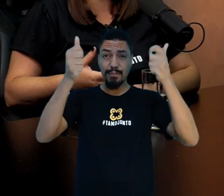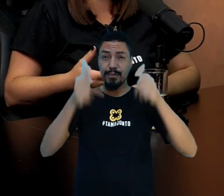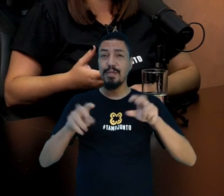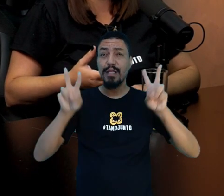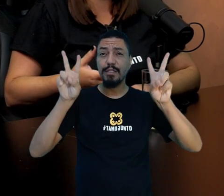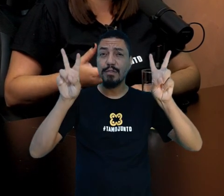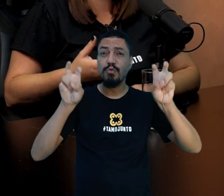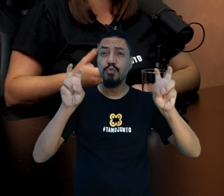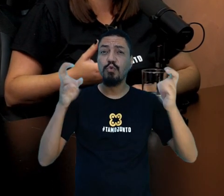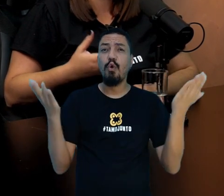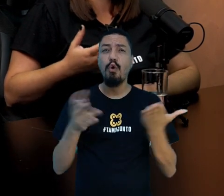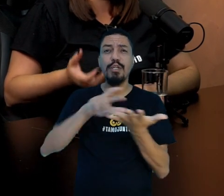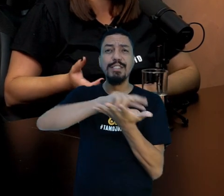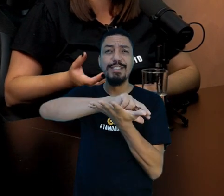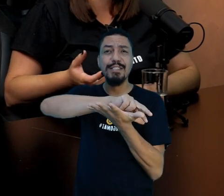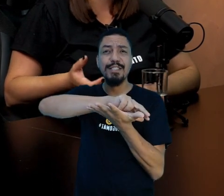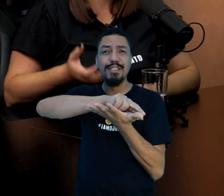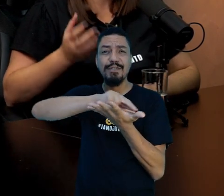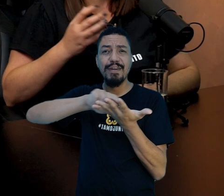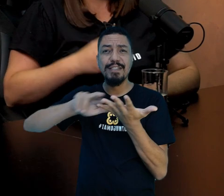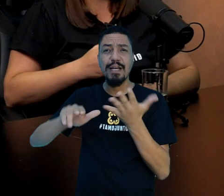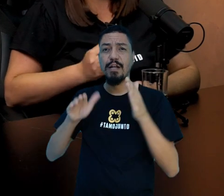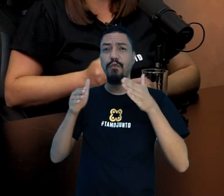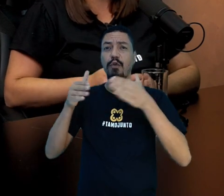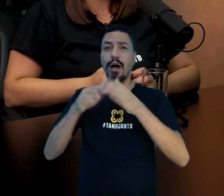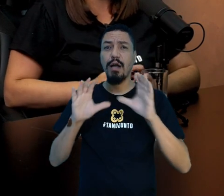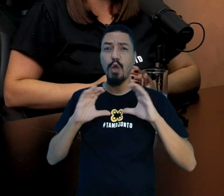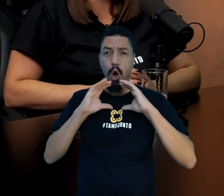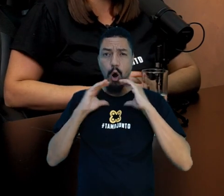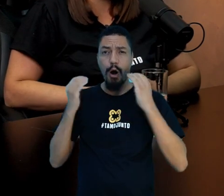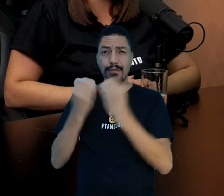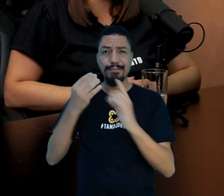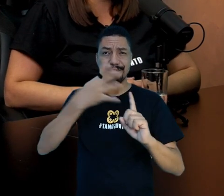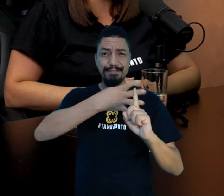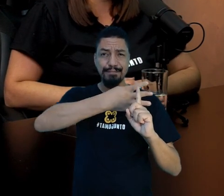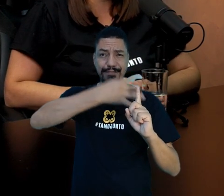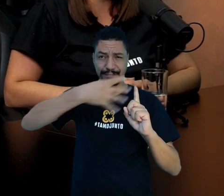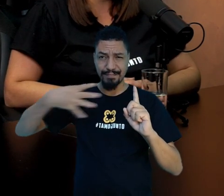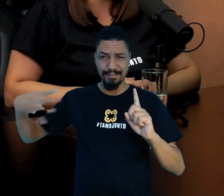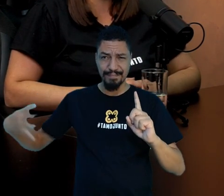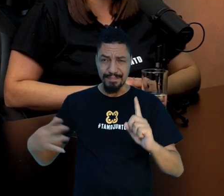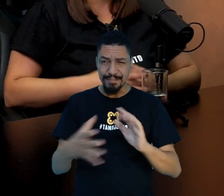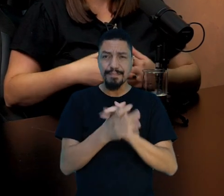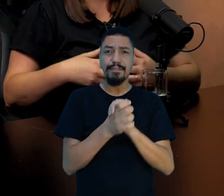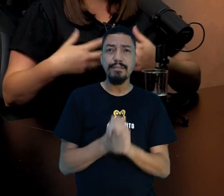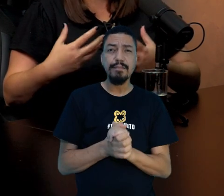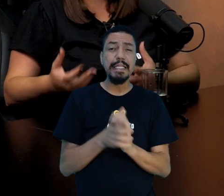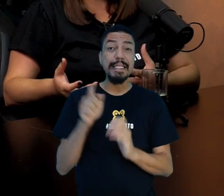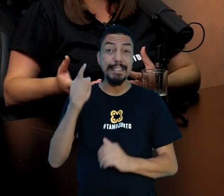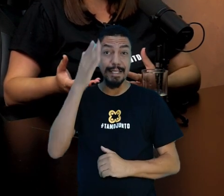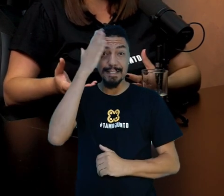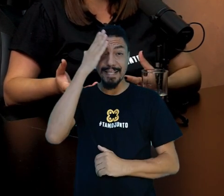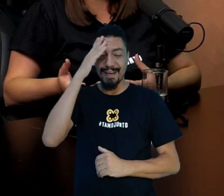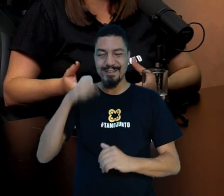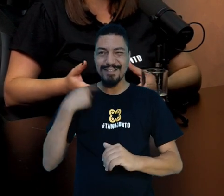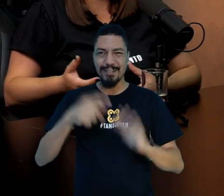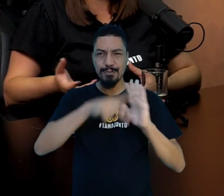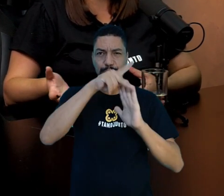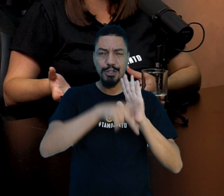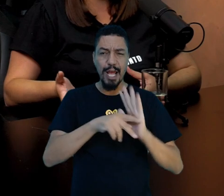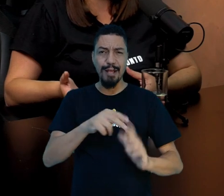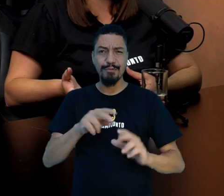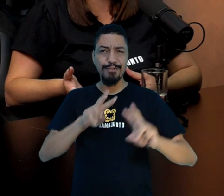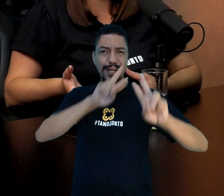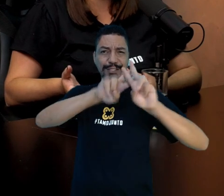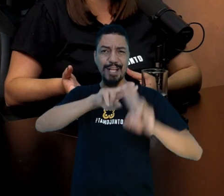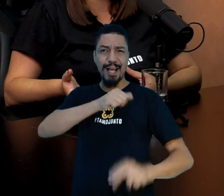falar sobre esse tema hoje de diversidade focado na comunidade LGBTQIAP+. Como você sabe, o projeto